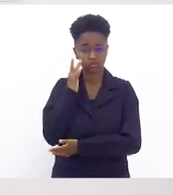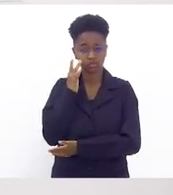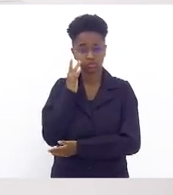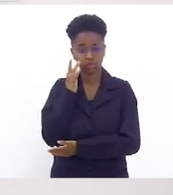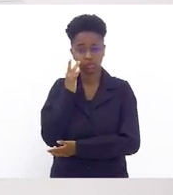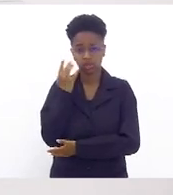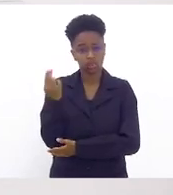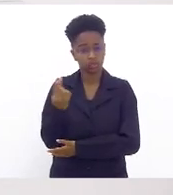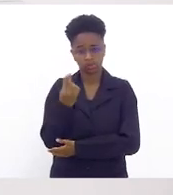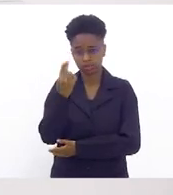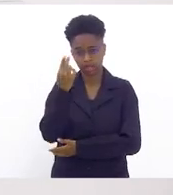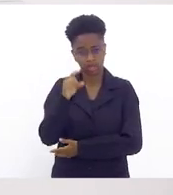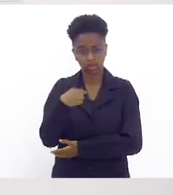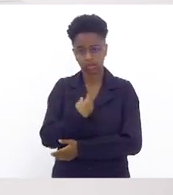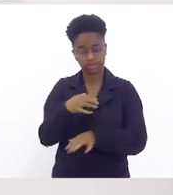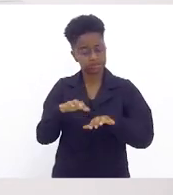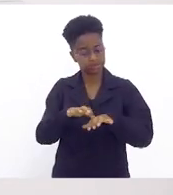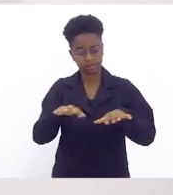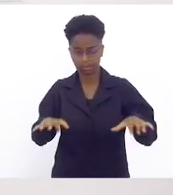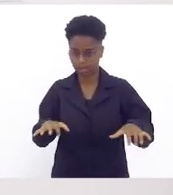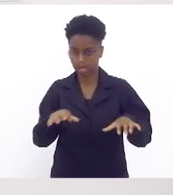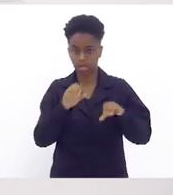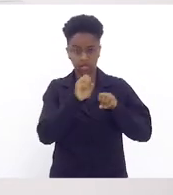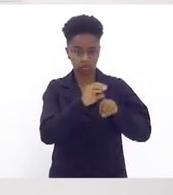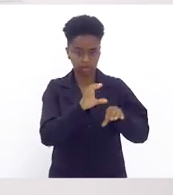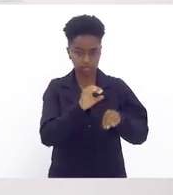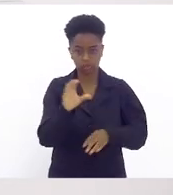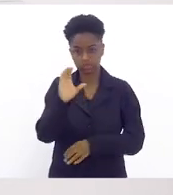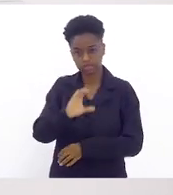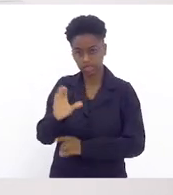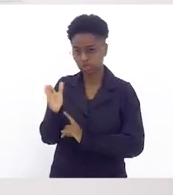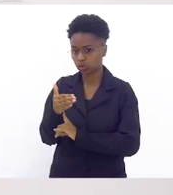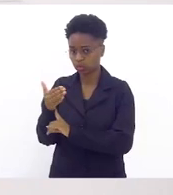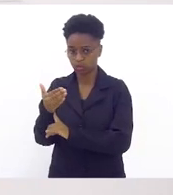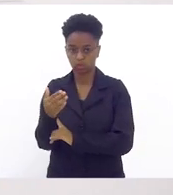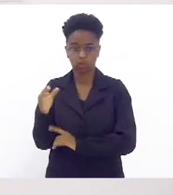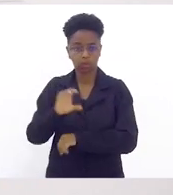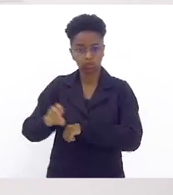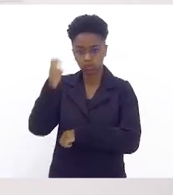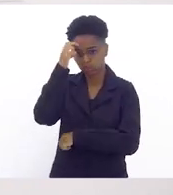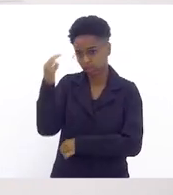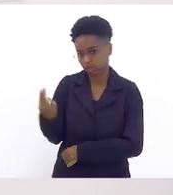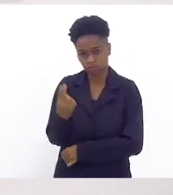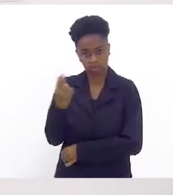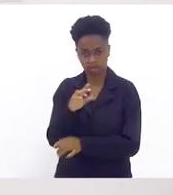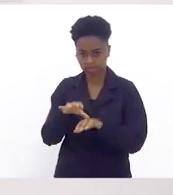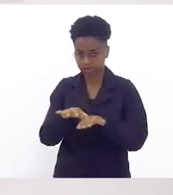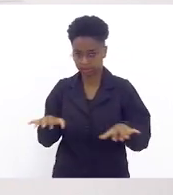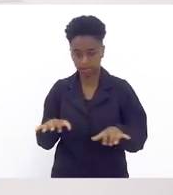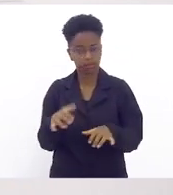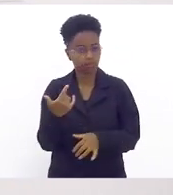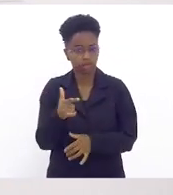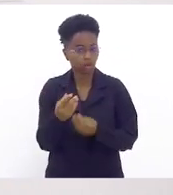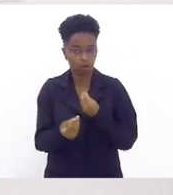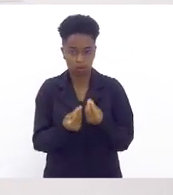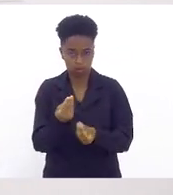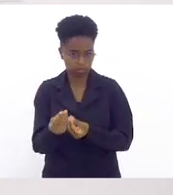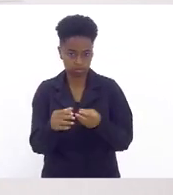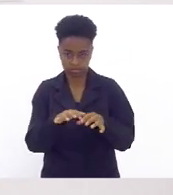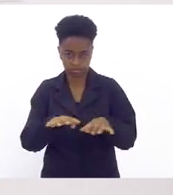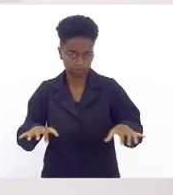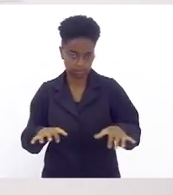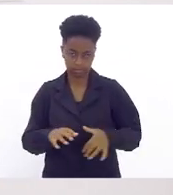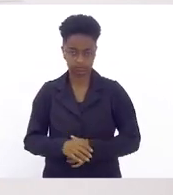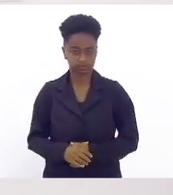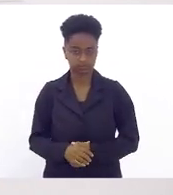há como a gente dissociar Educação Ciência e Tecnologia e cultura não tem como dissociar